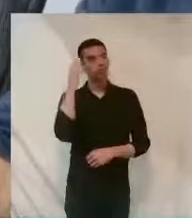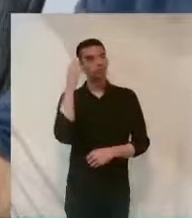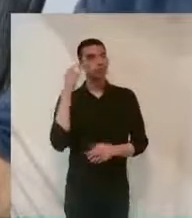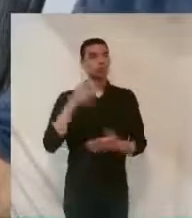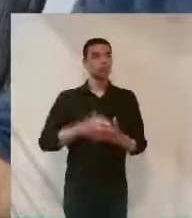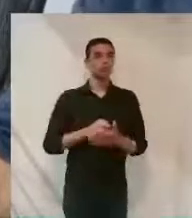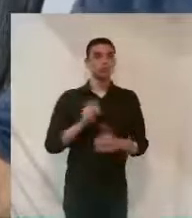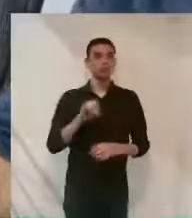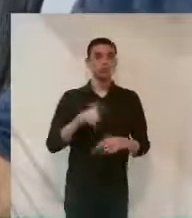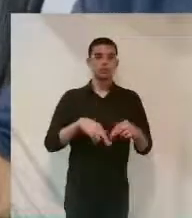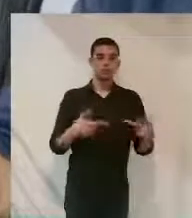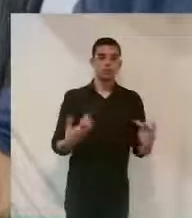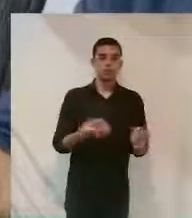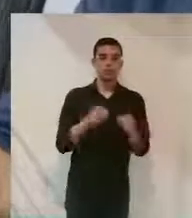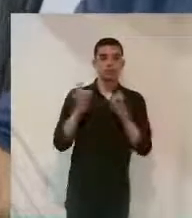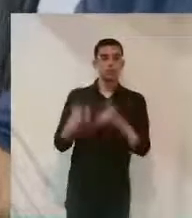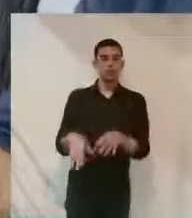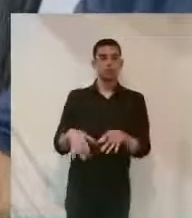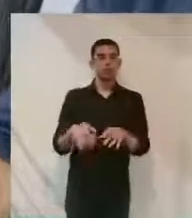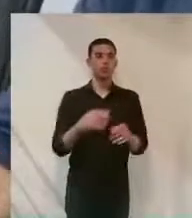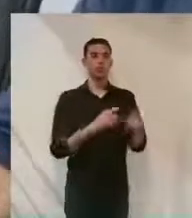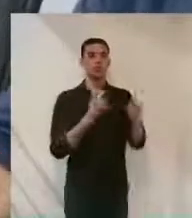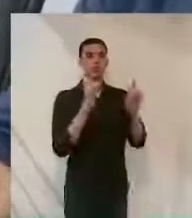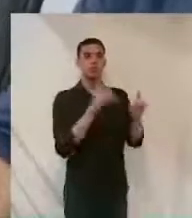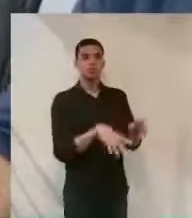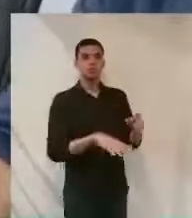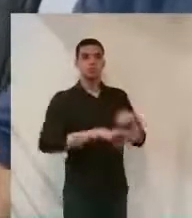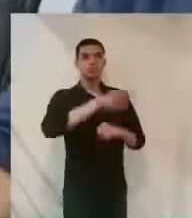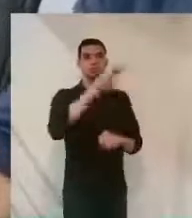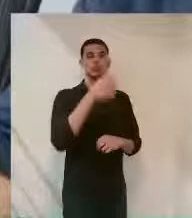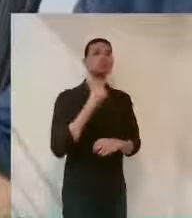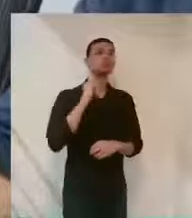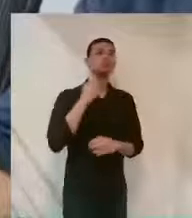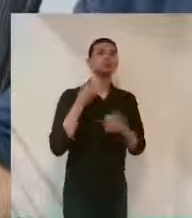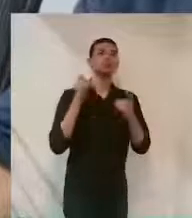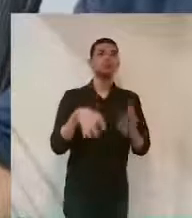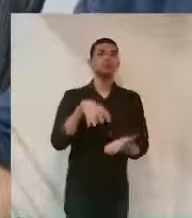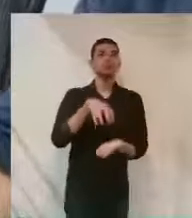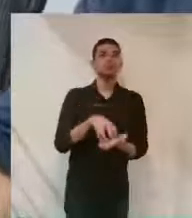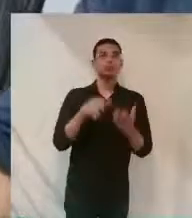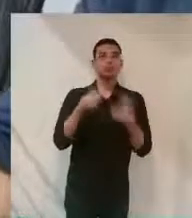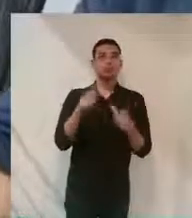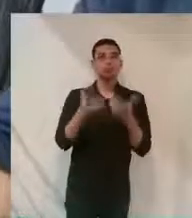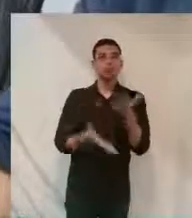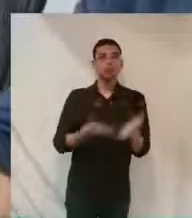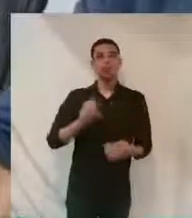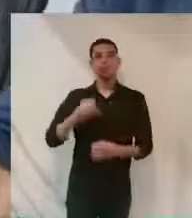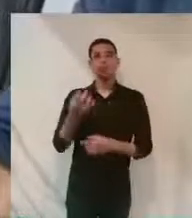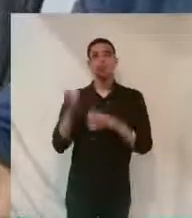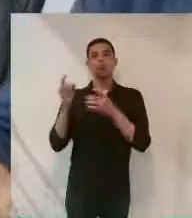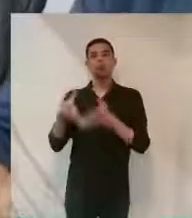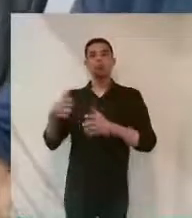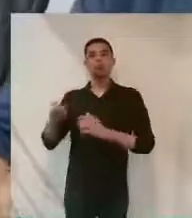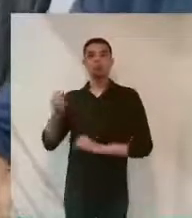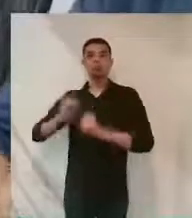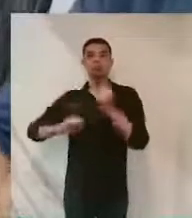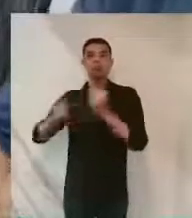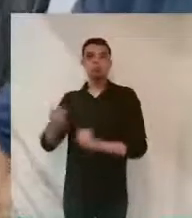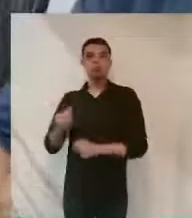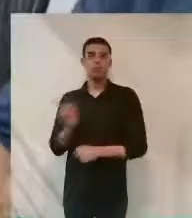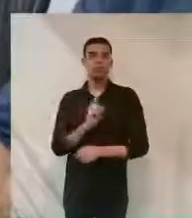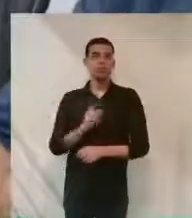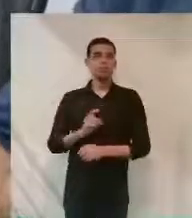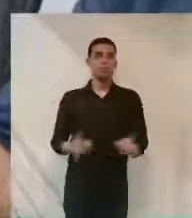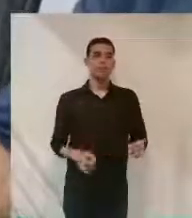aqui vai para o lixão, vai para o aterro, vai ser reinserido no ciclo produtivo. Não é a indústria, não é o comércio, não é